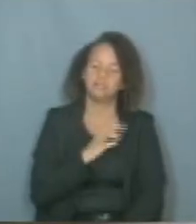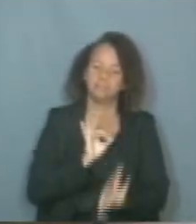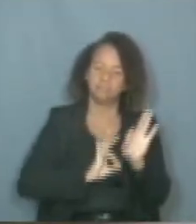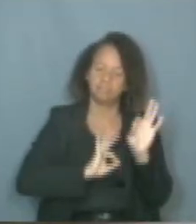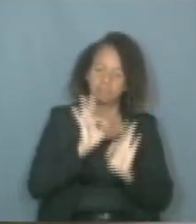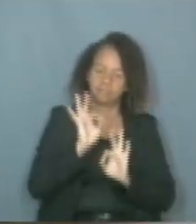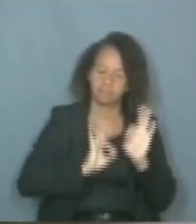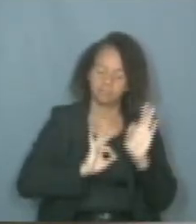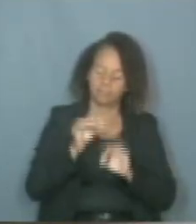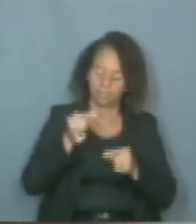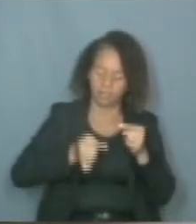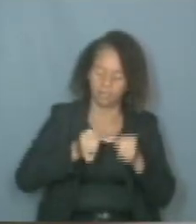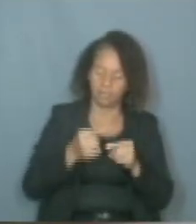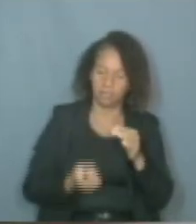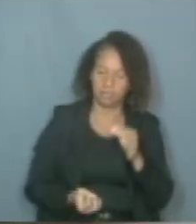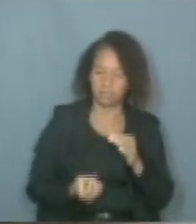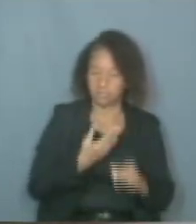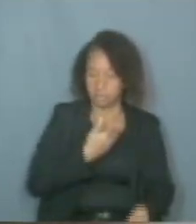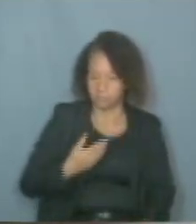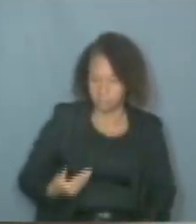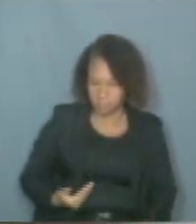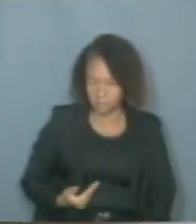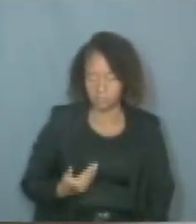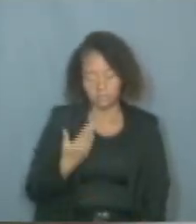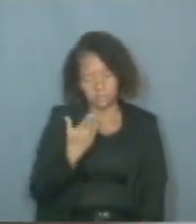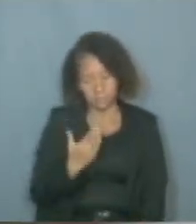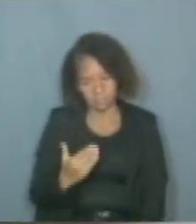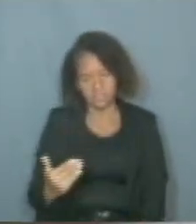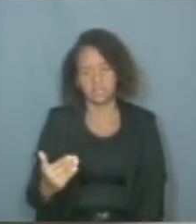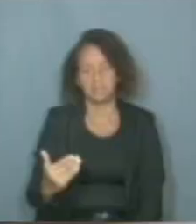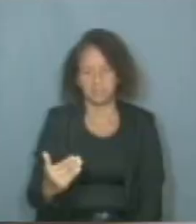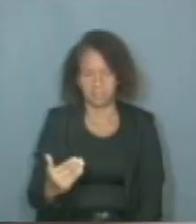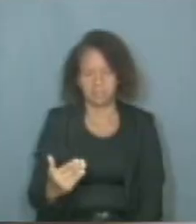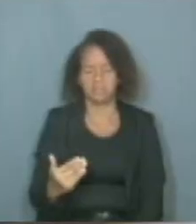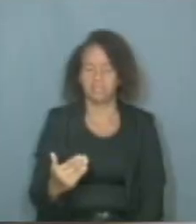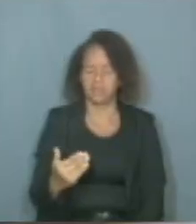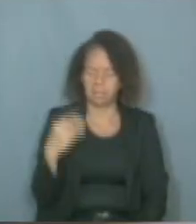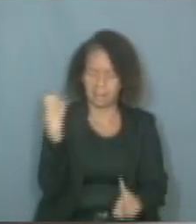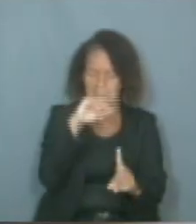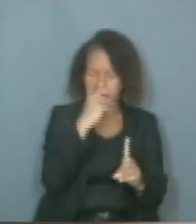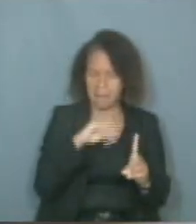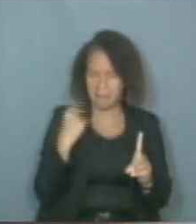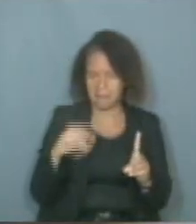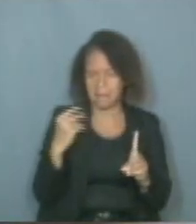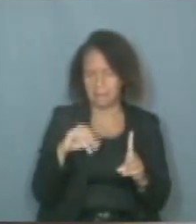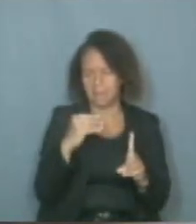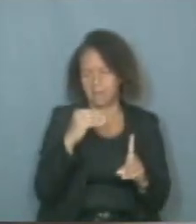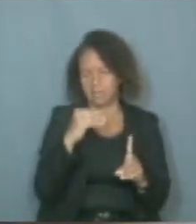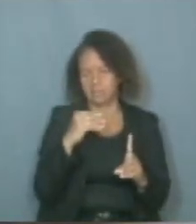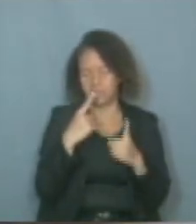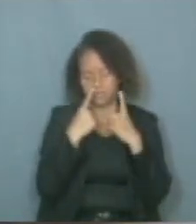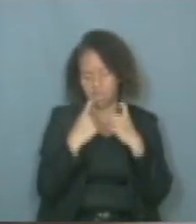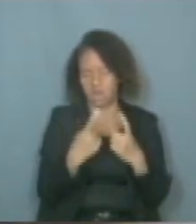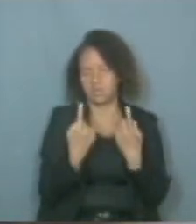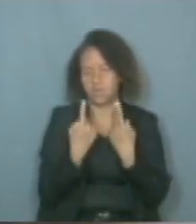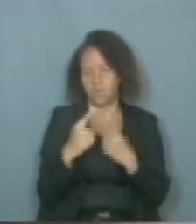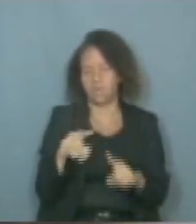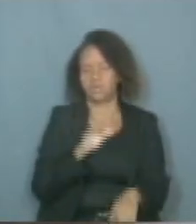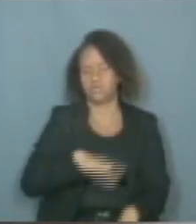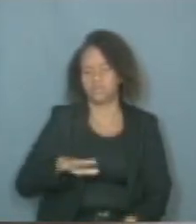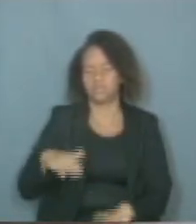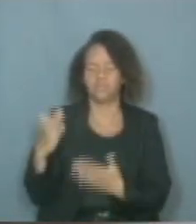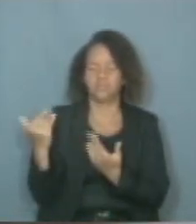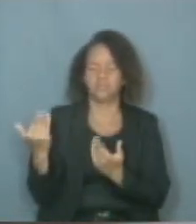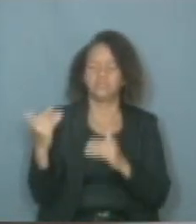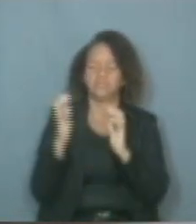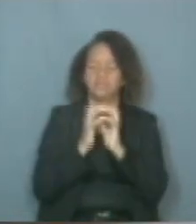formular políticas públicas de enfrentamento aos maus tratos e à violência contra crianças e adolescentes